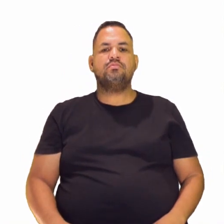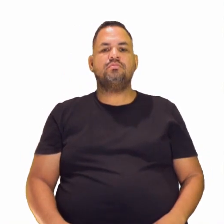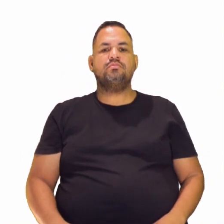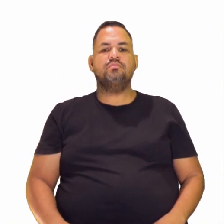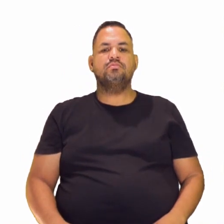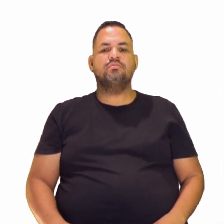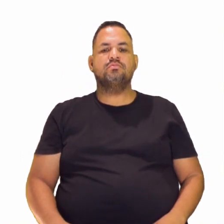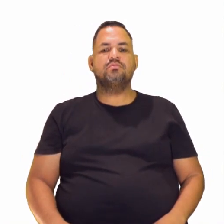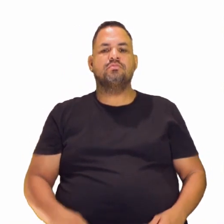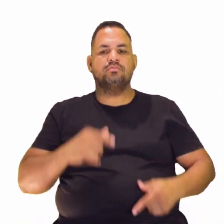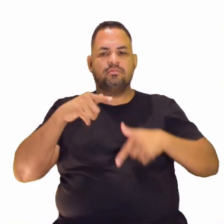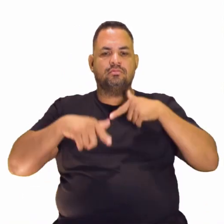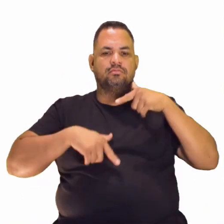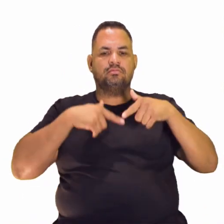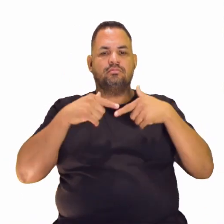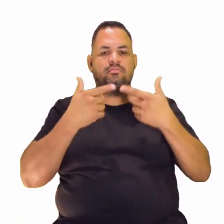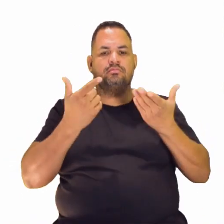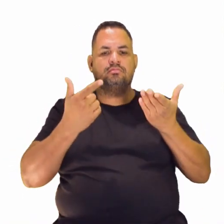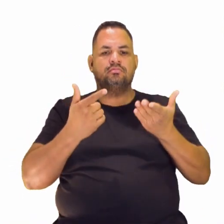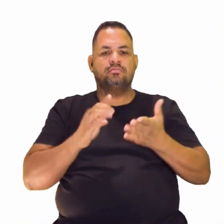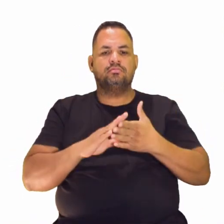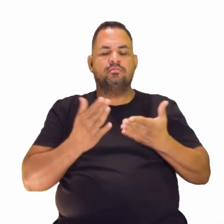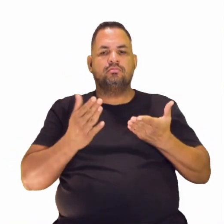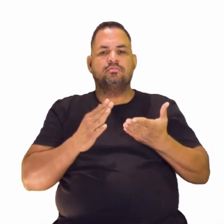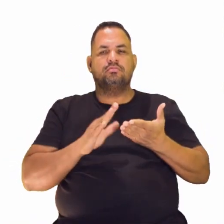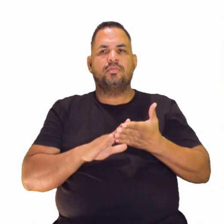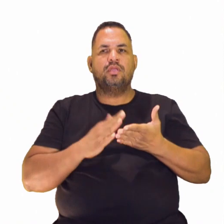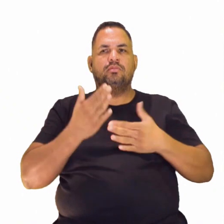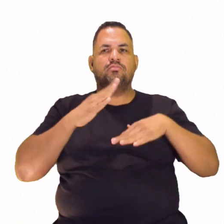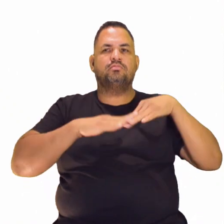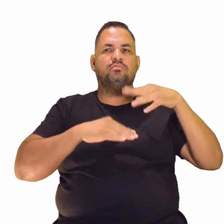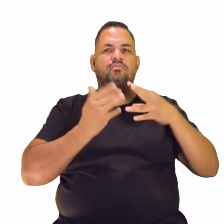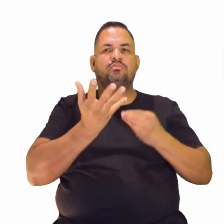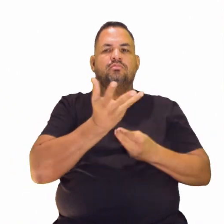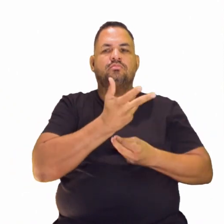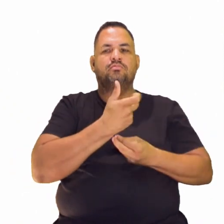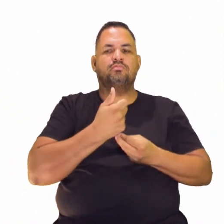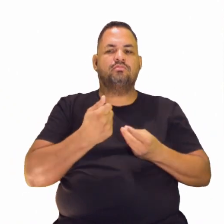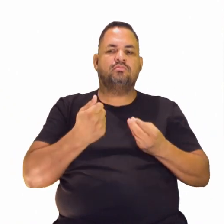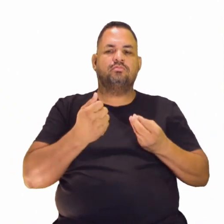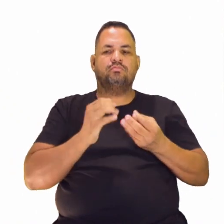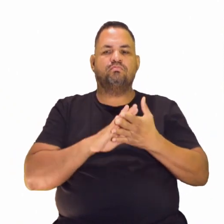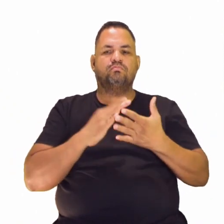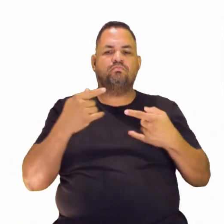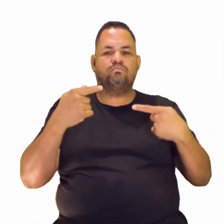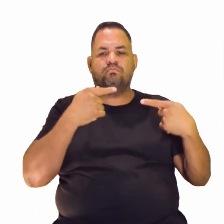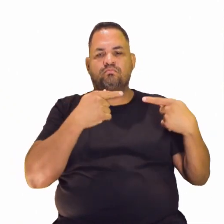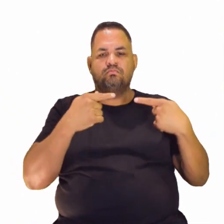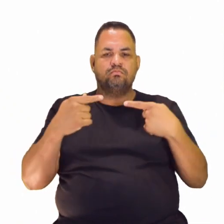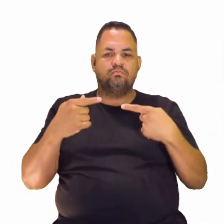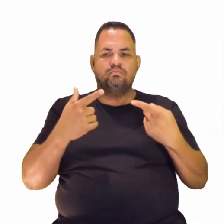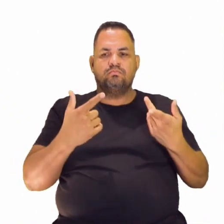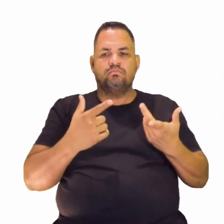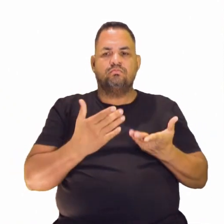é uma produção, é uma colocação do artista de um referencial,